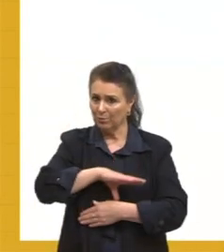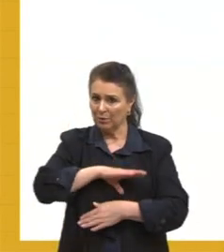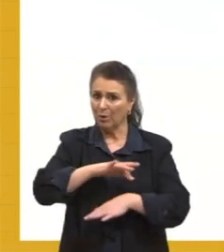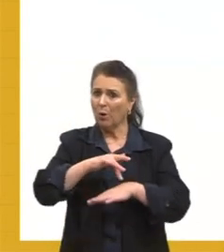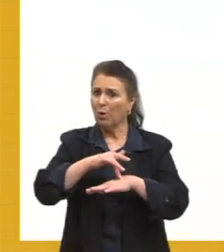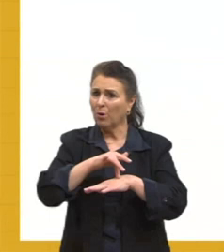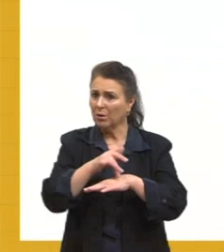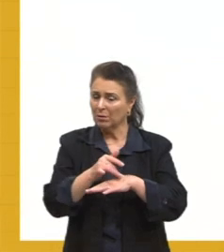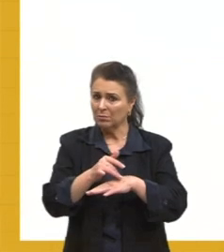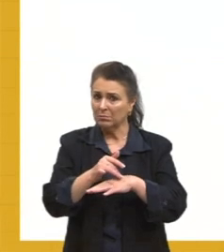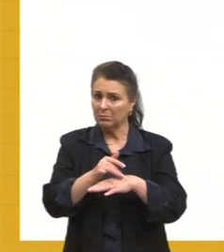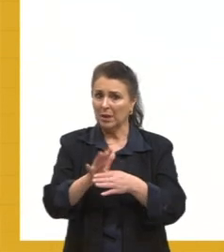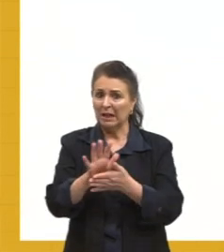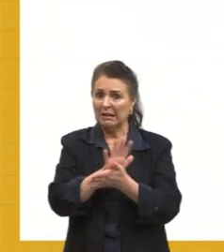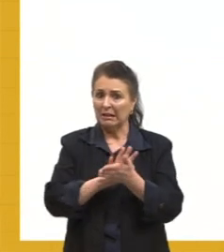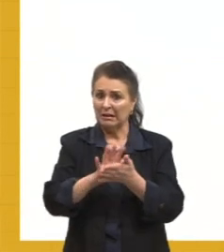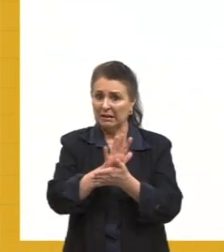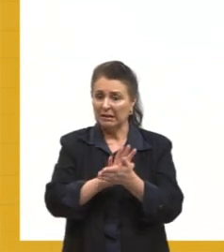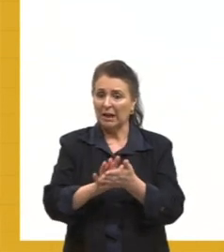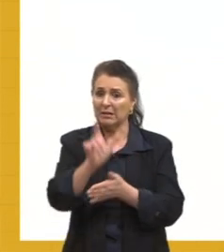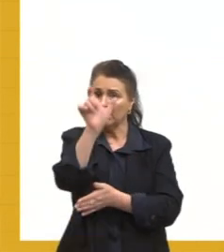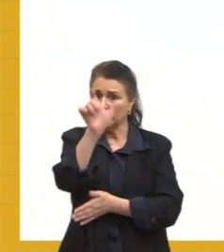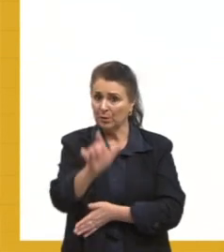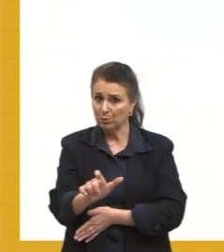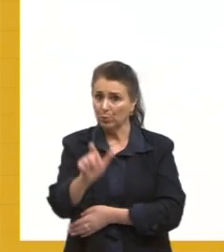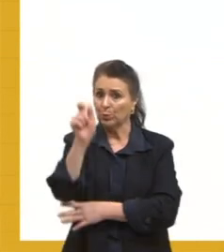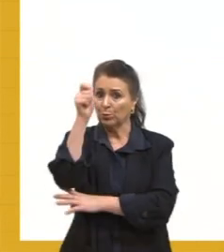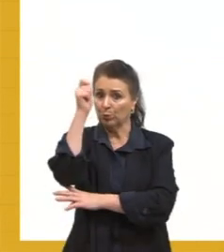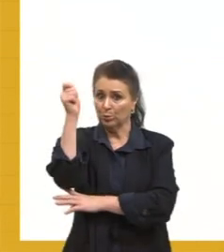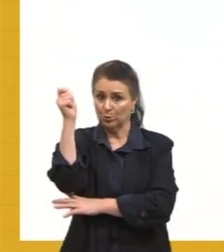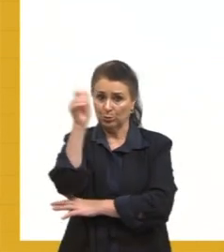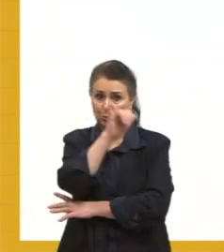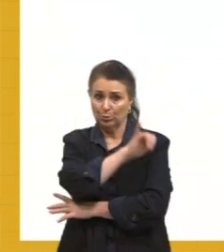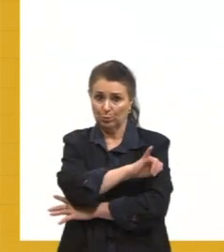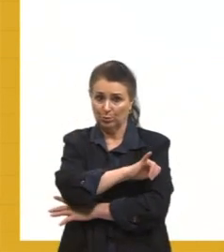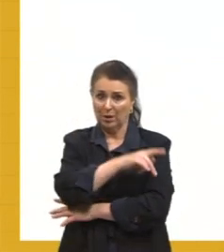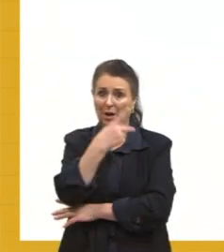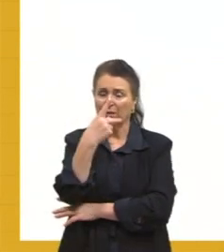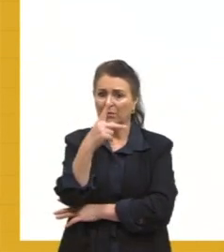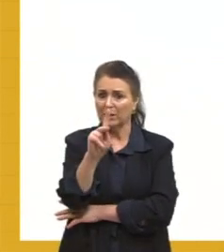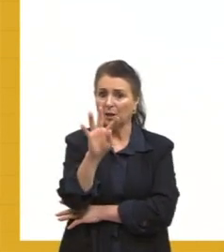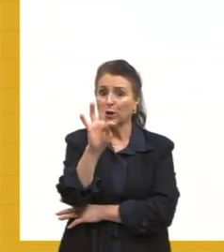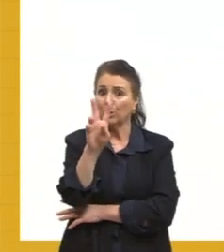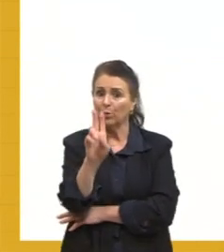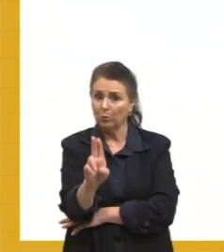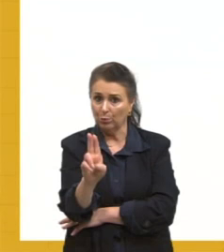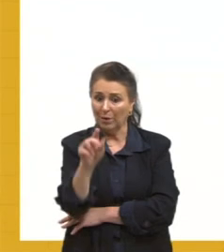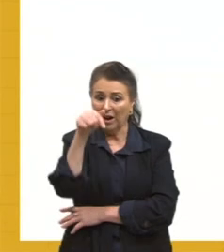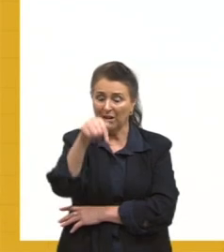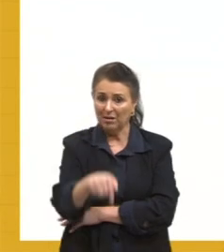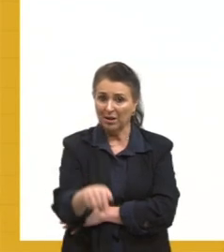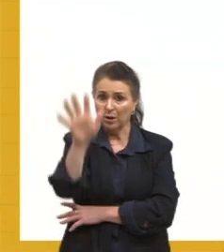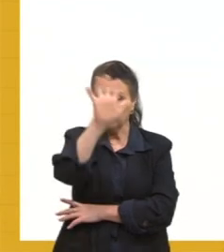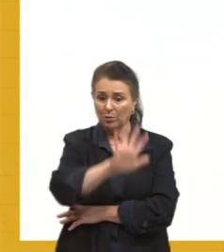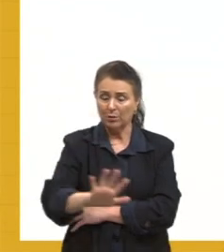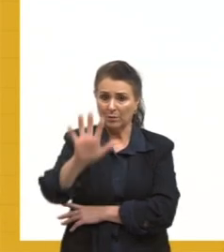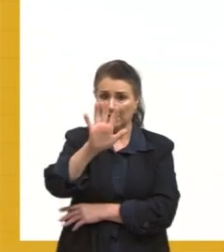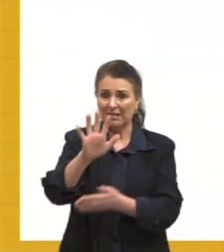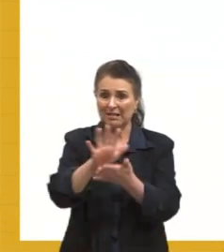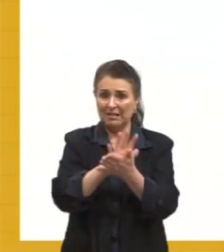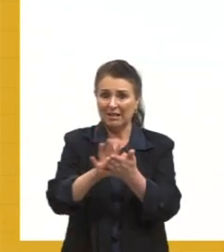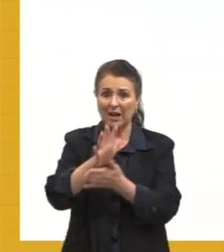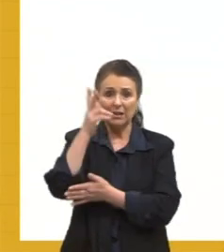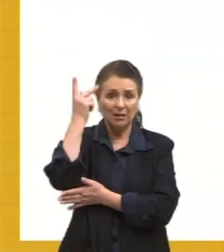traz nenhum cidadão carioca o gaúcho poderá dizer tu vai em espaços públicos do território nacional nenhum cidadão Paulista